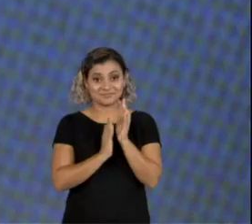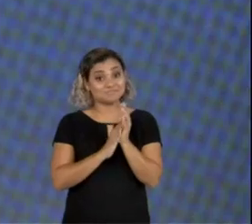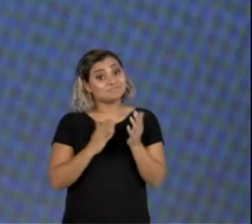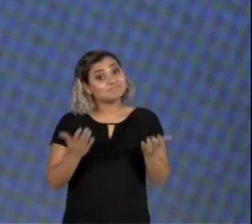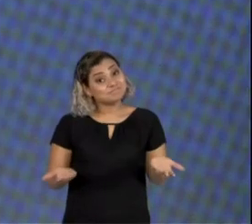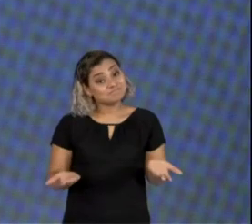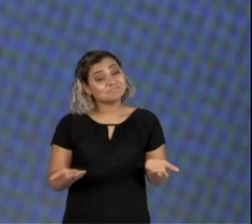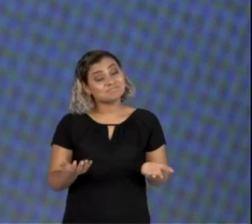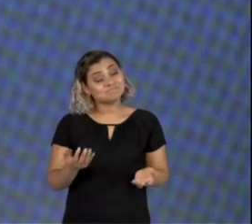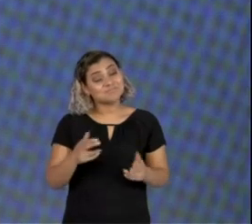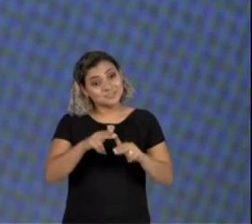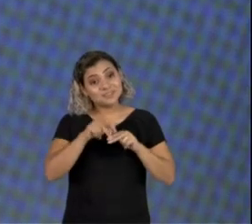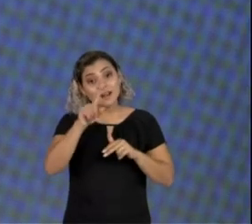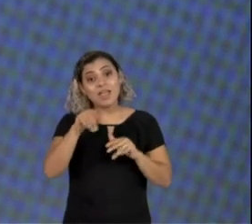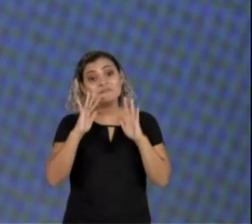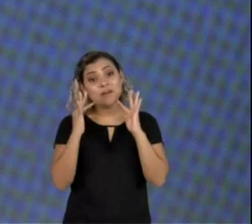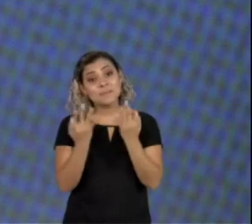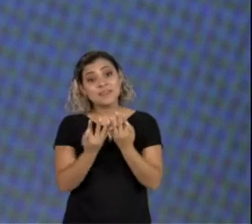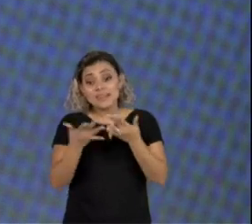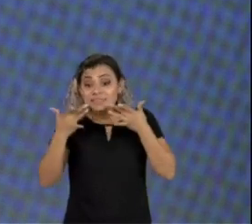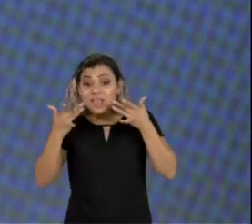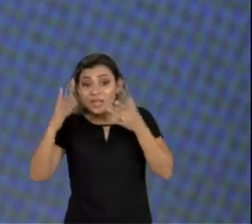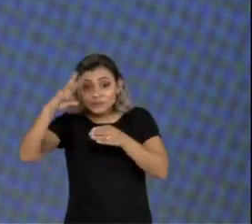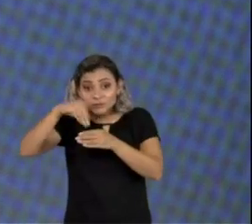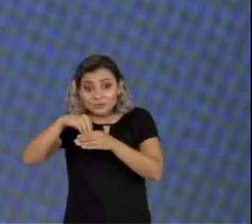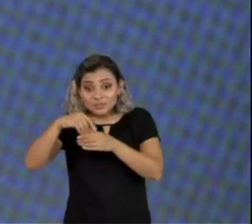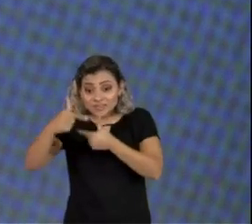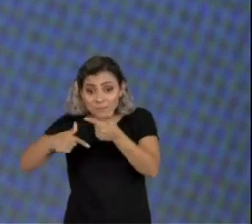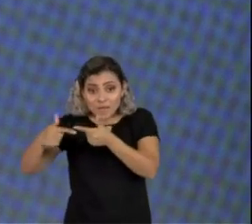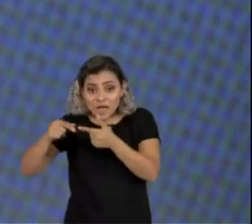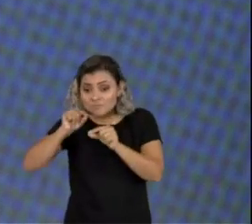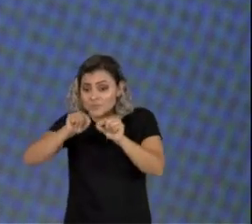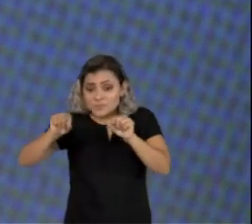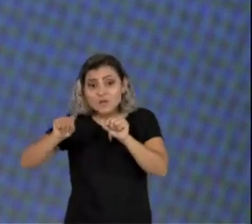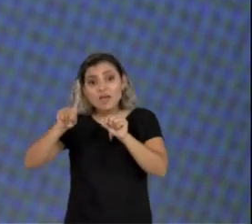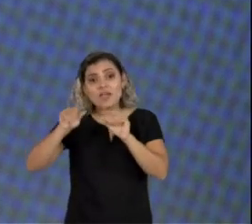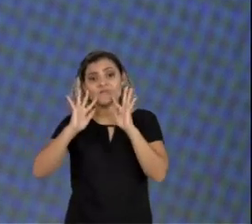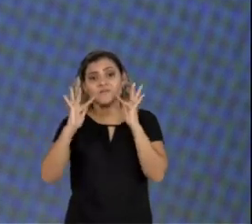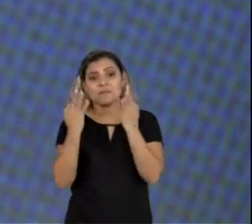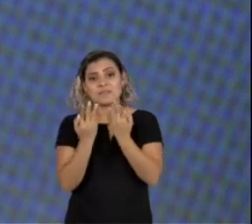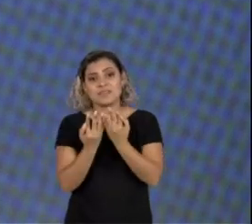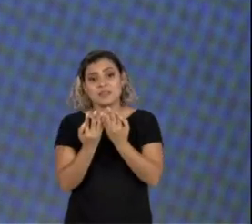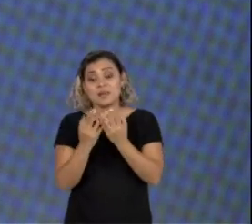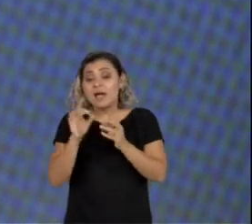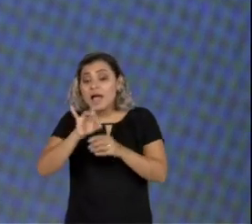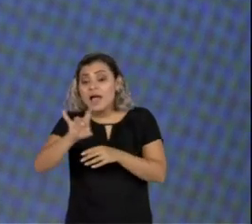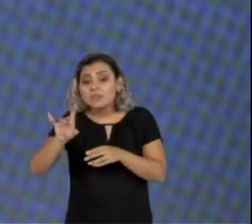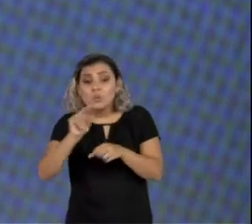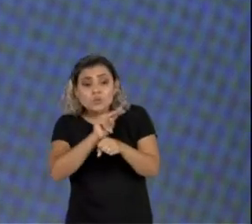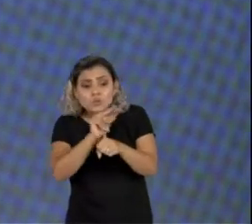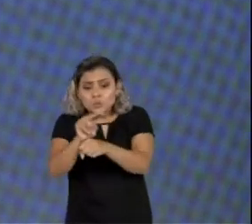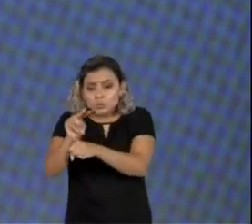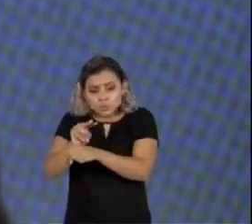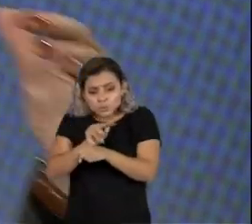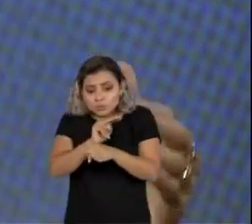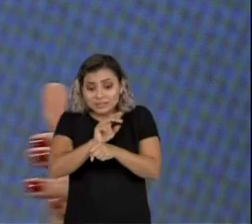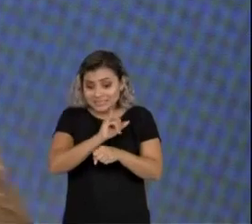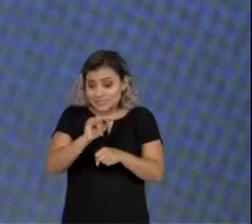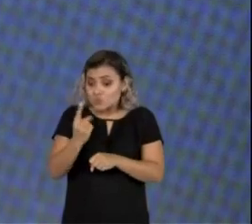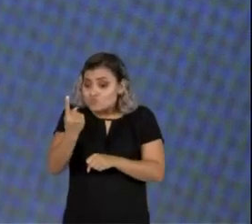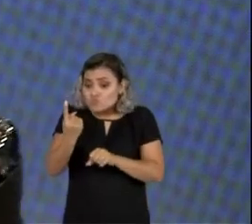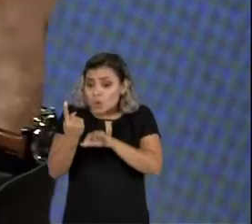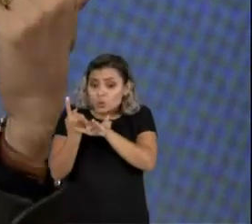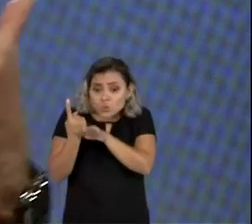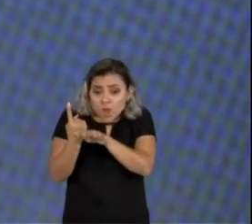lindo. É isso, é uma família, né? O Sérgio diz muito bem, é uma tribo, né? Onde todo mundo cuida de todo mundo. Um fica doente, todo